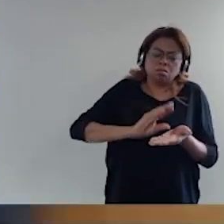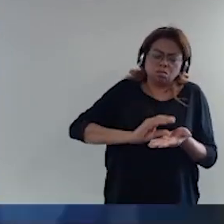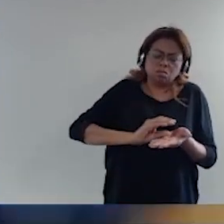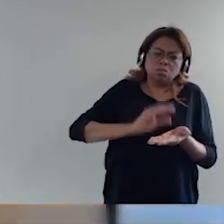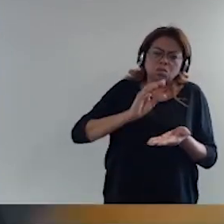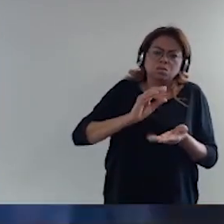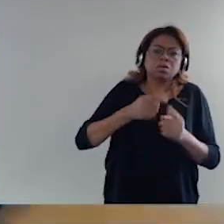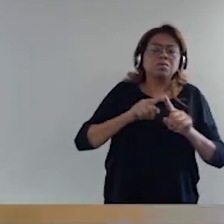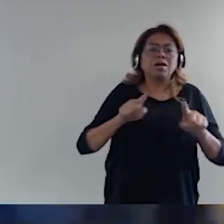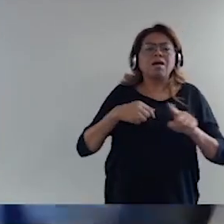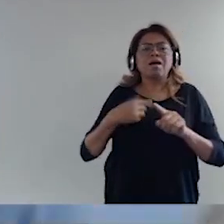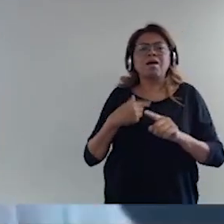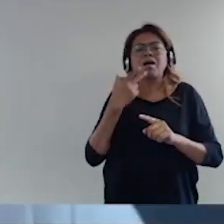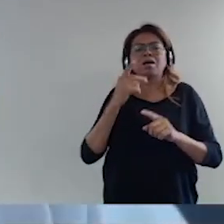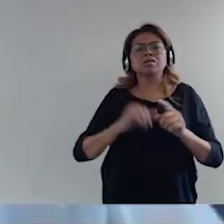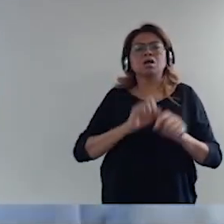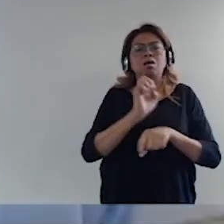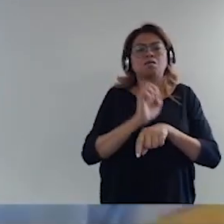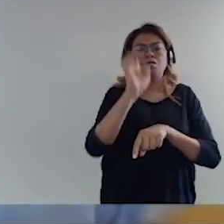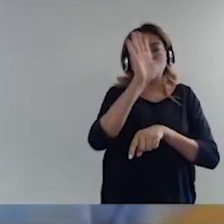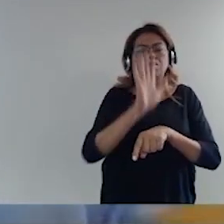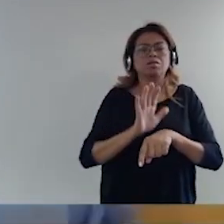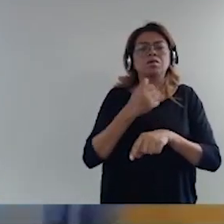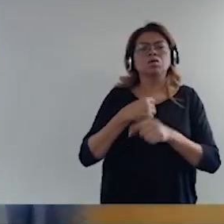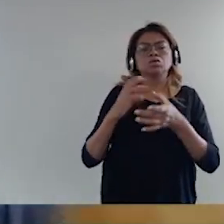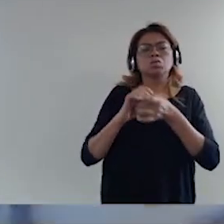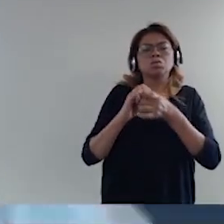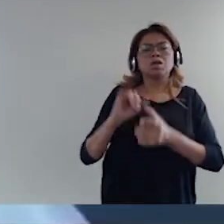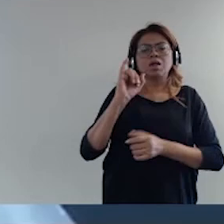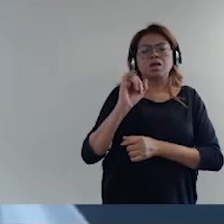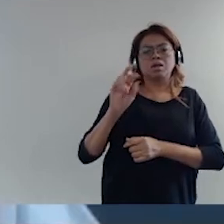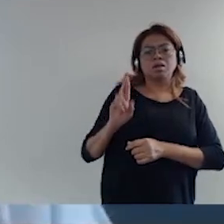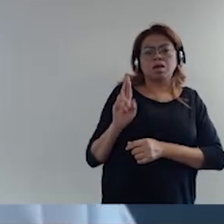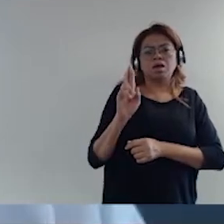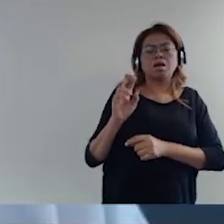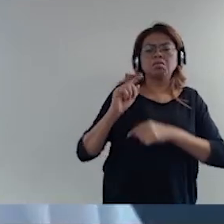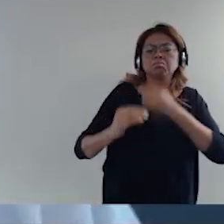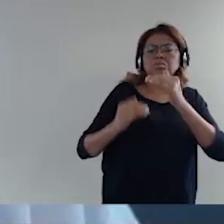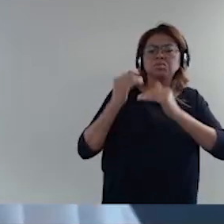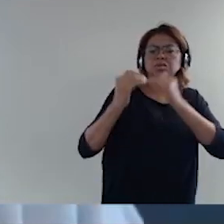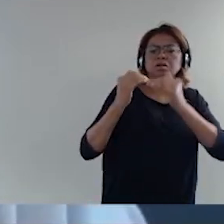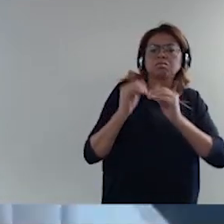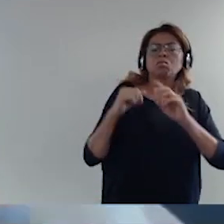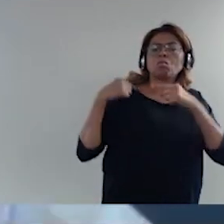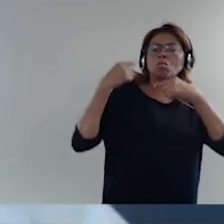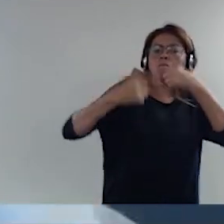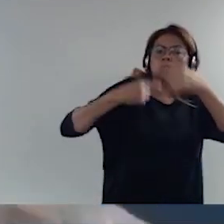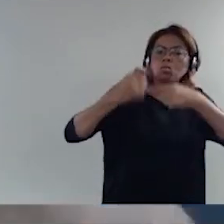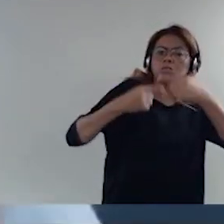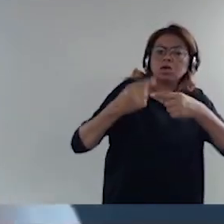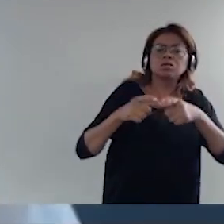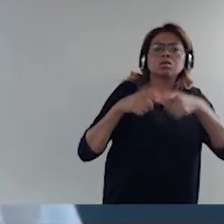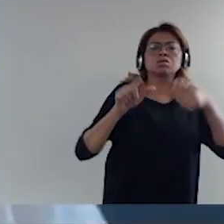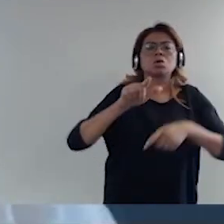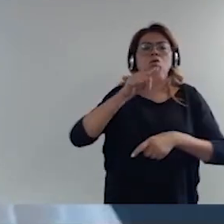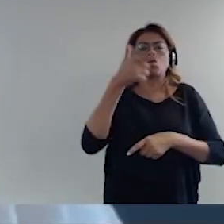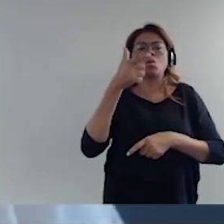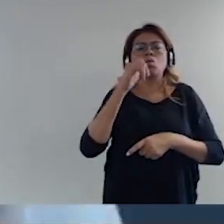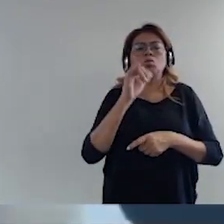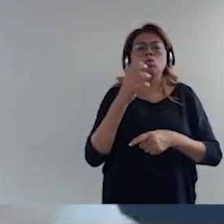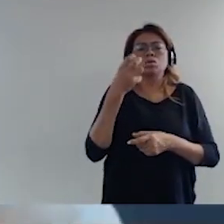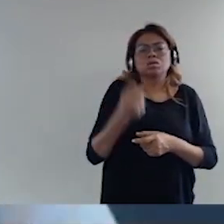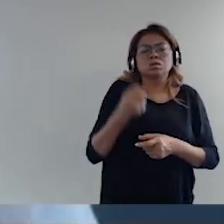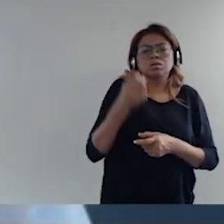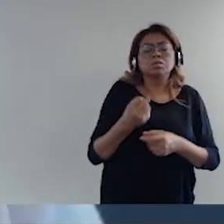de renda, os vários tributos que ela tinha, e avançando na base consumo dos estados, assim como tenta fazer com